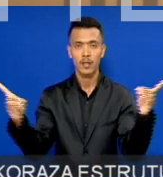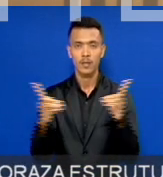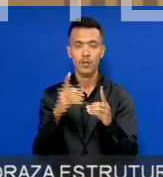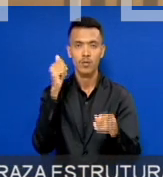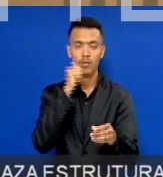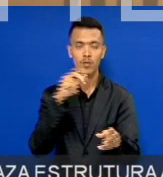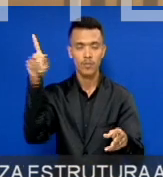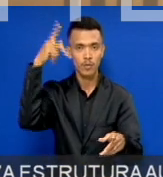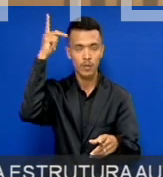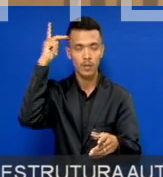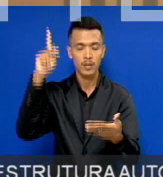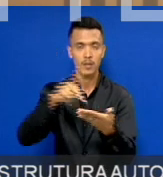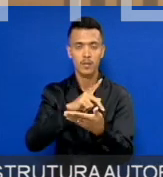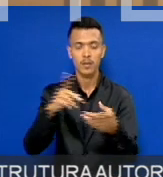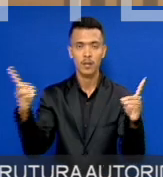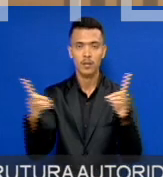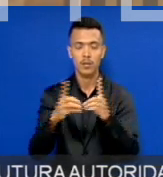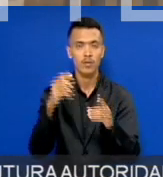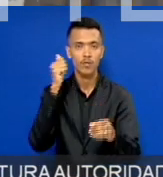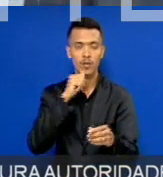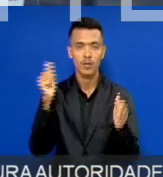Nacional Proteza e no Promove Feto.